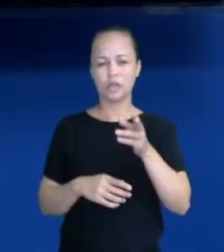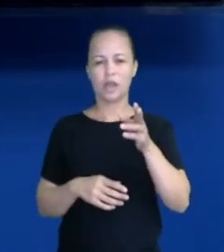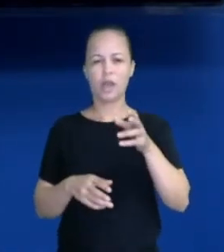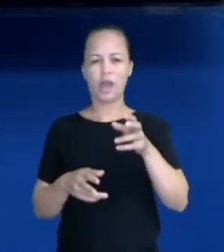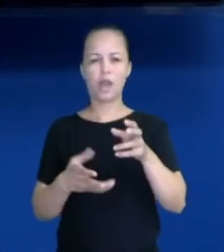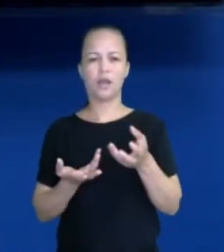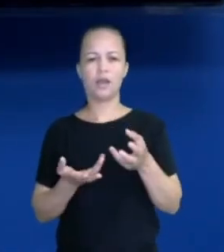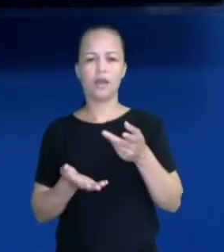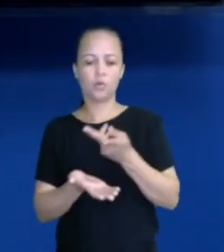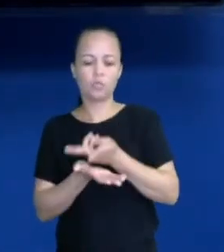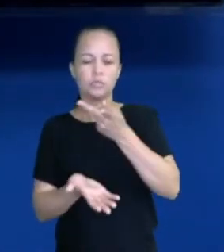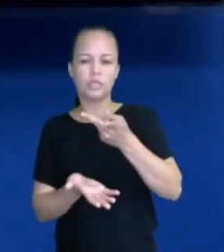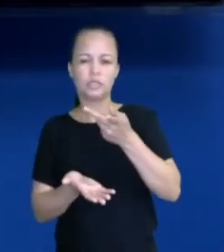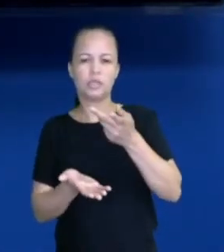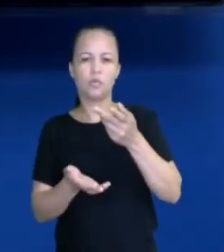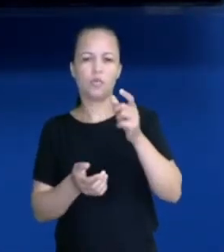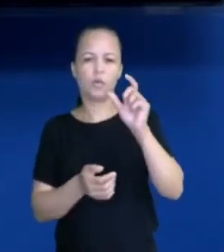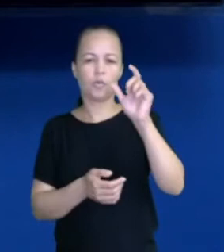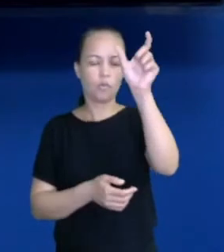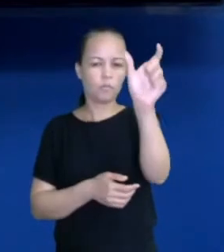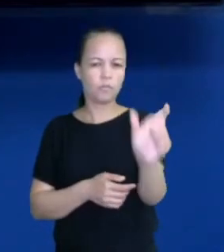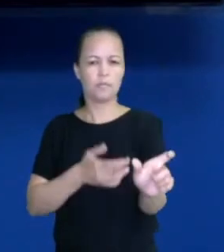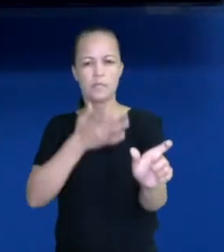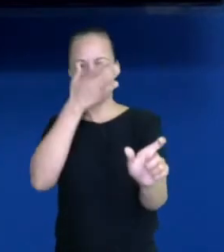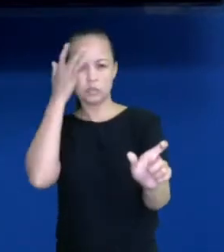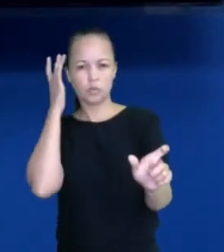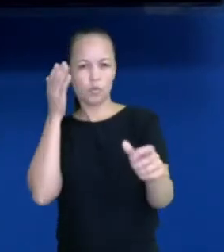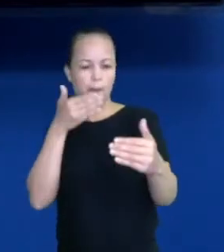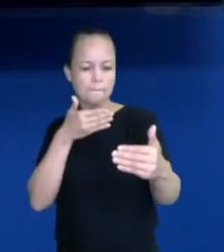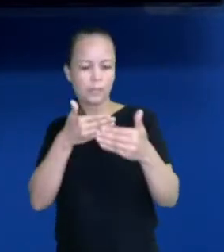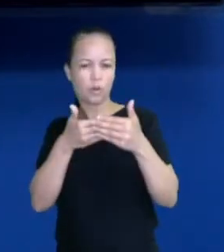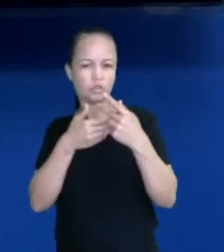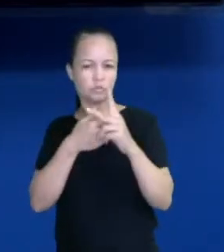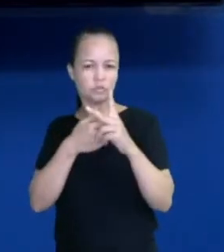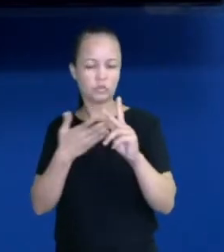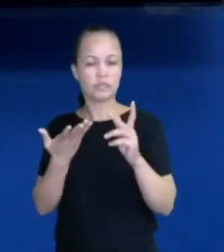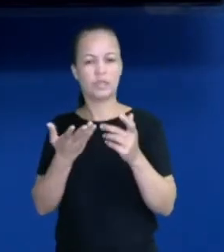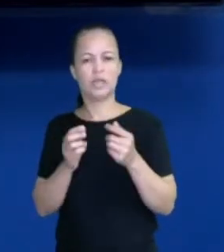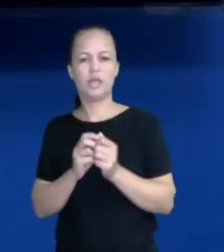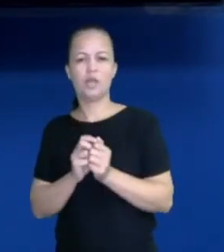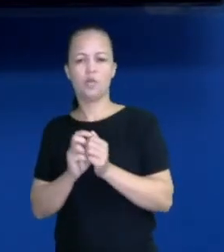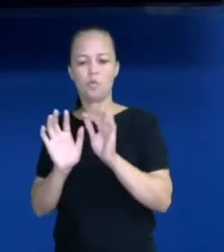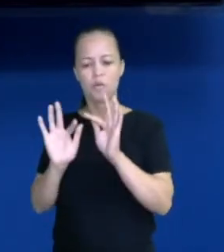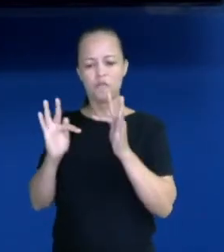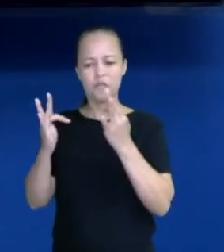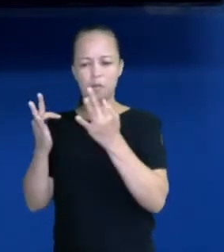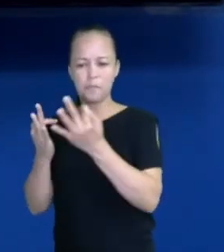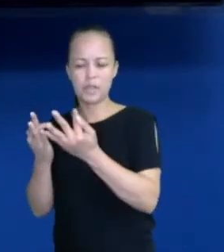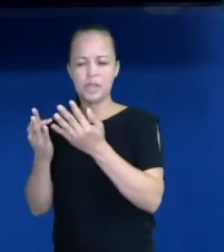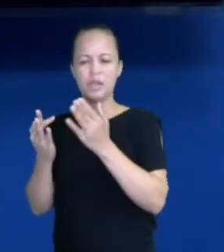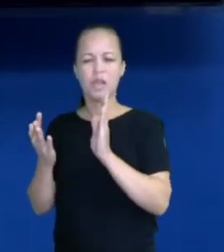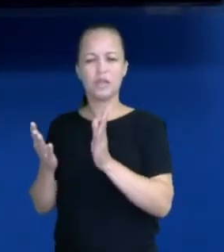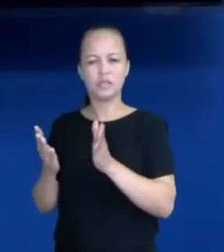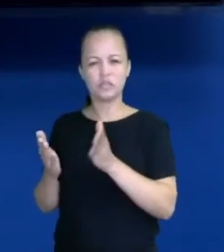você? Será que você já se deparou ou tem algum parente ou algum amigo que se deparou